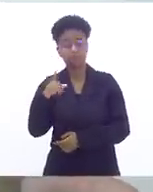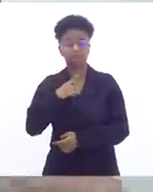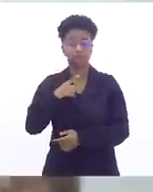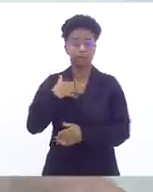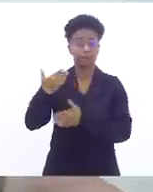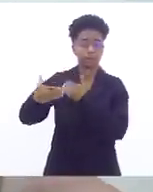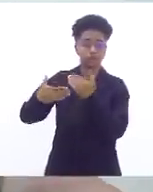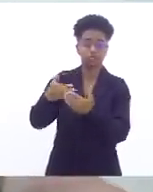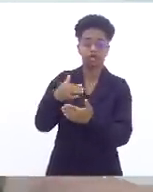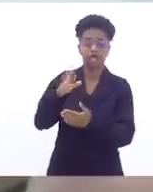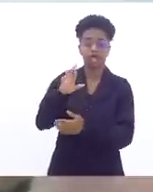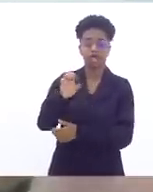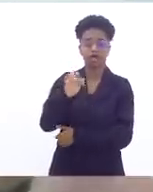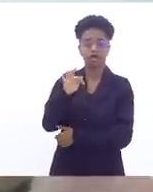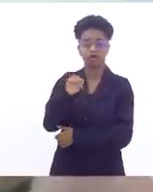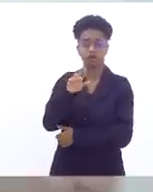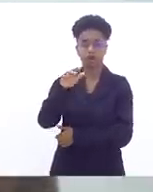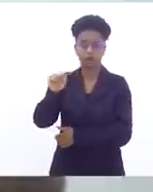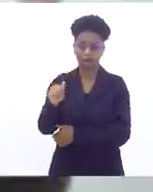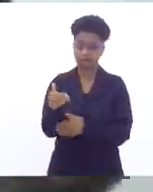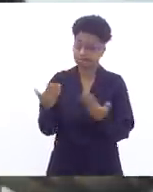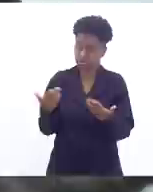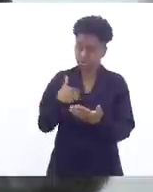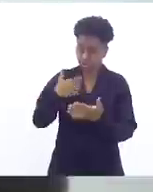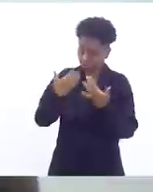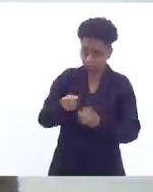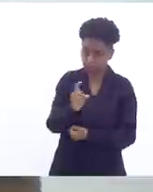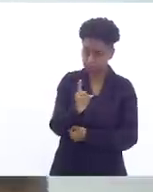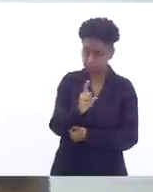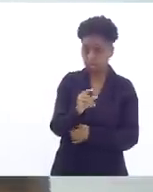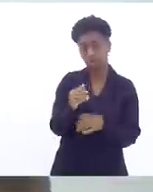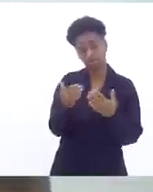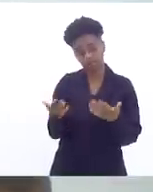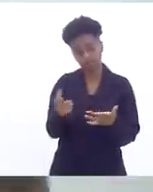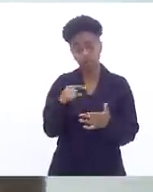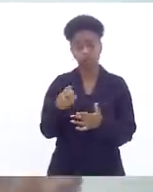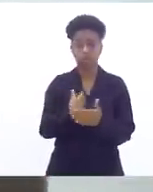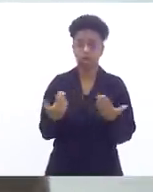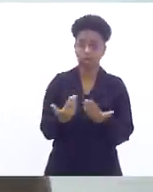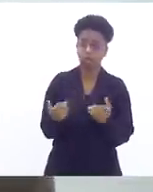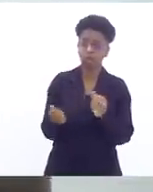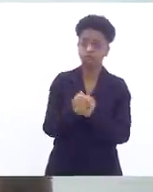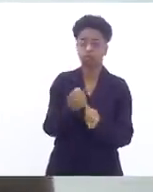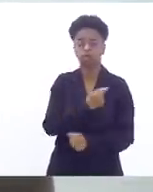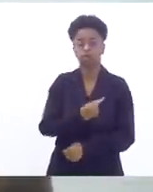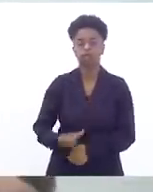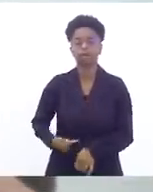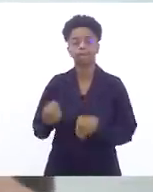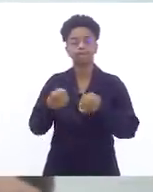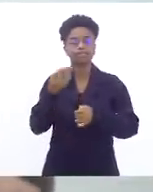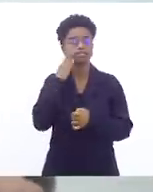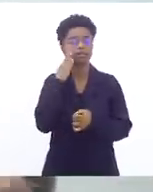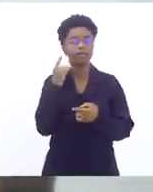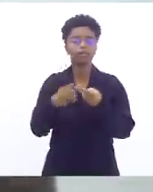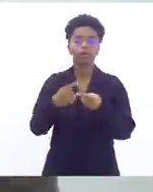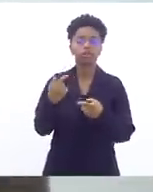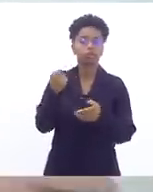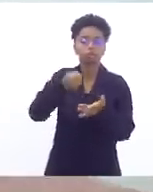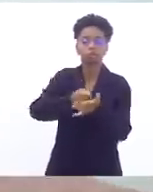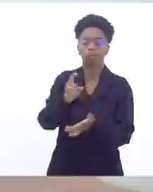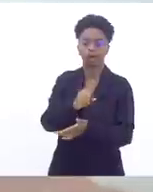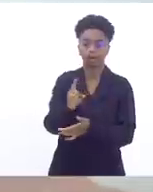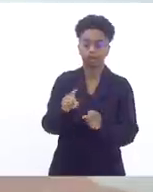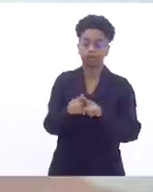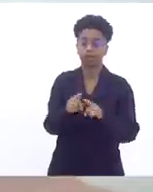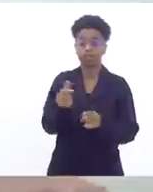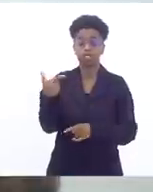então não vou levar a Gran Então temos uma chance agora de junto ao governo saber o porquê de não estão pagando a